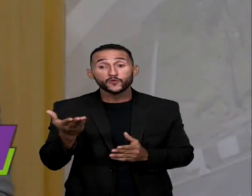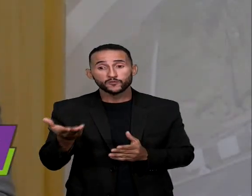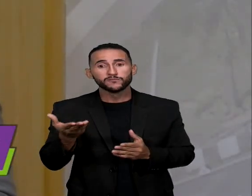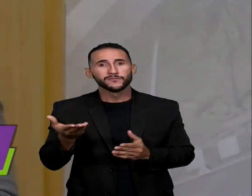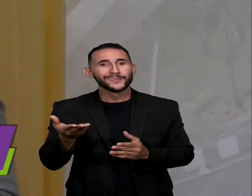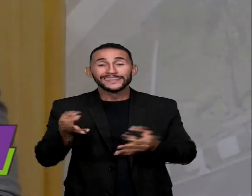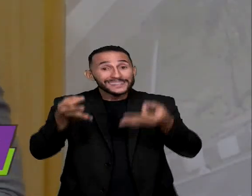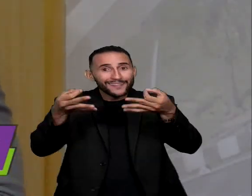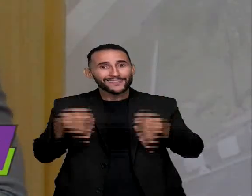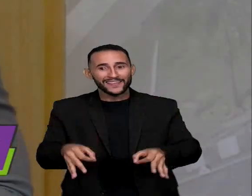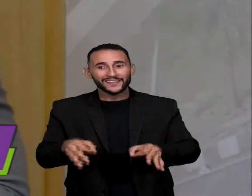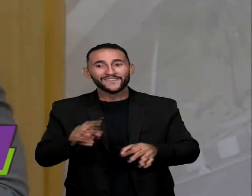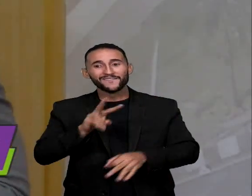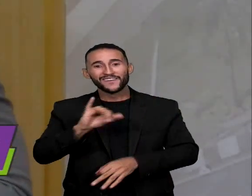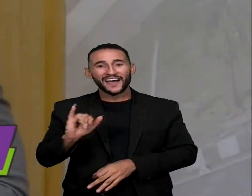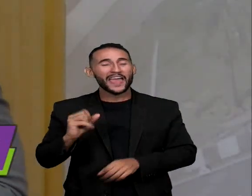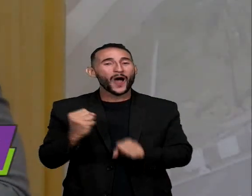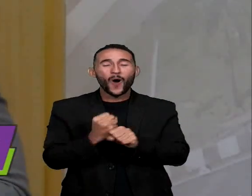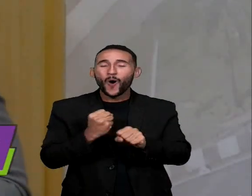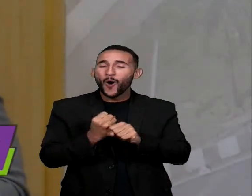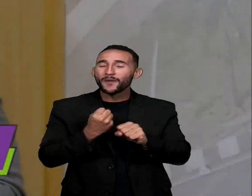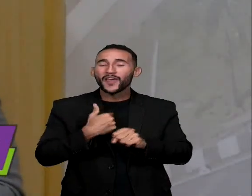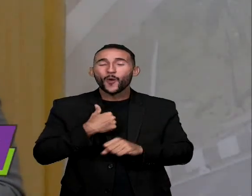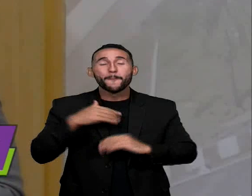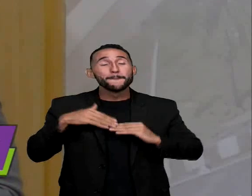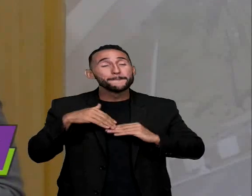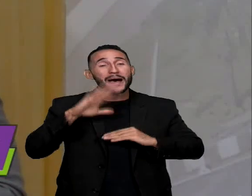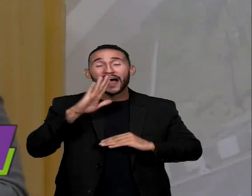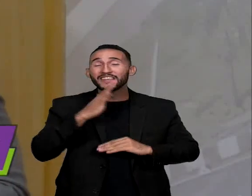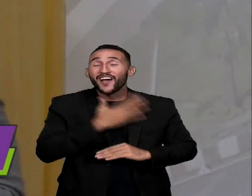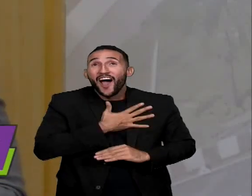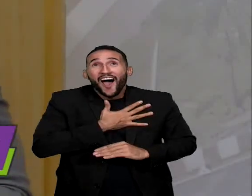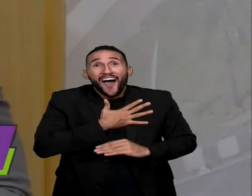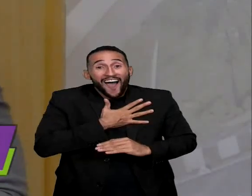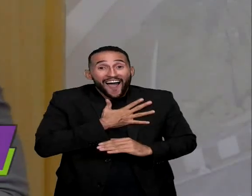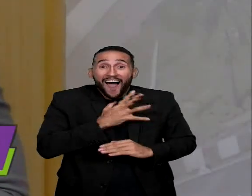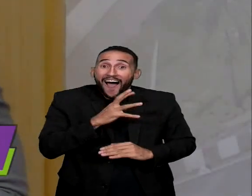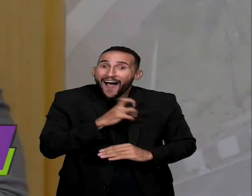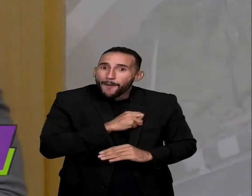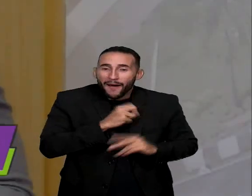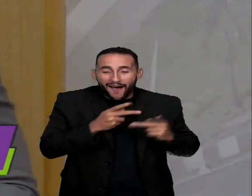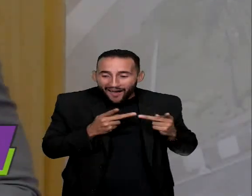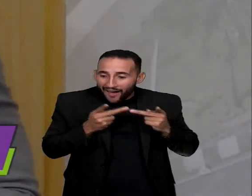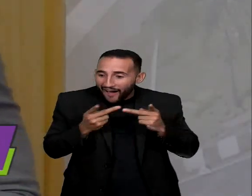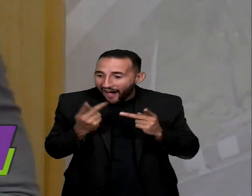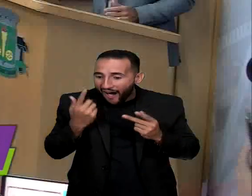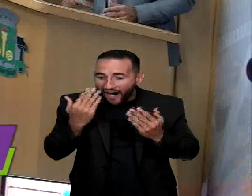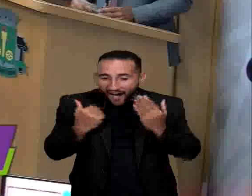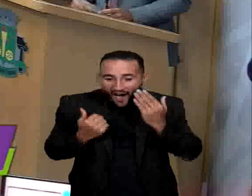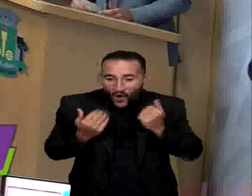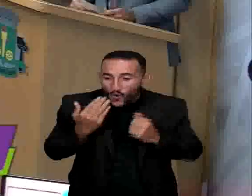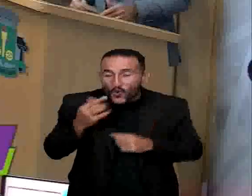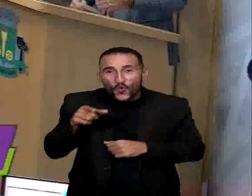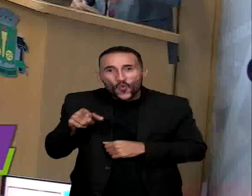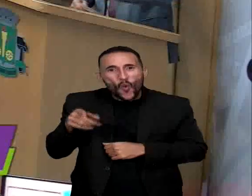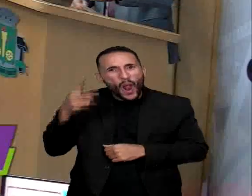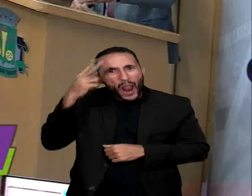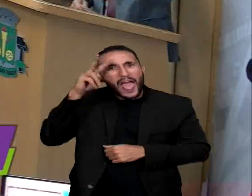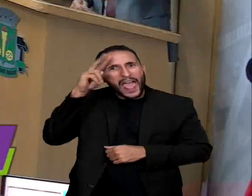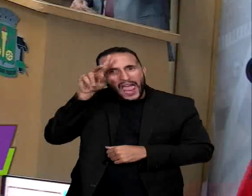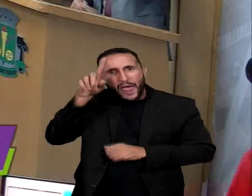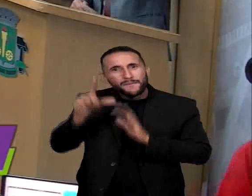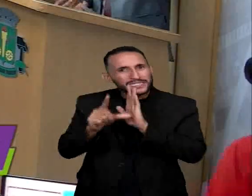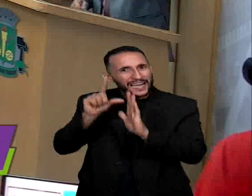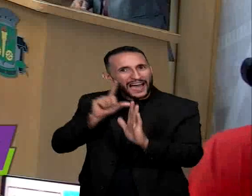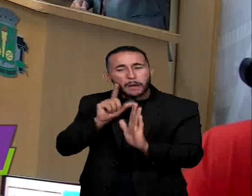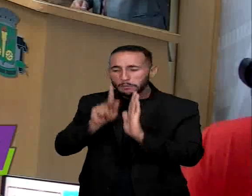certeza vai ser a obra que eu vou mais gostar de visitar e e lembrar depois que a gente encerrar essa estadia